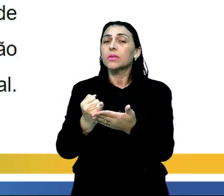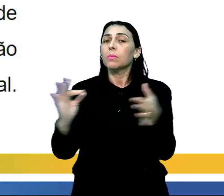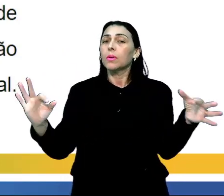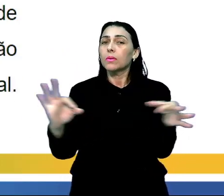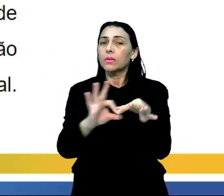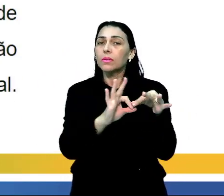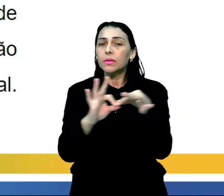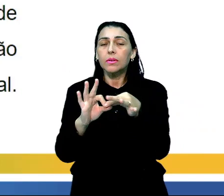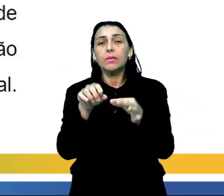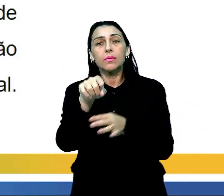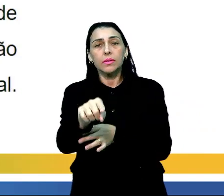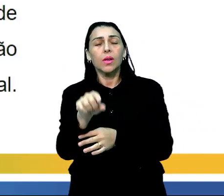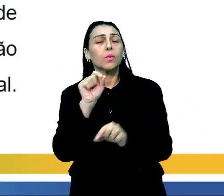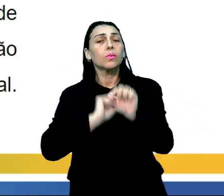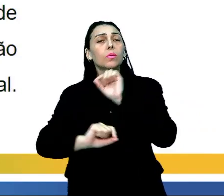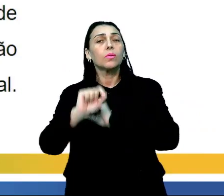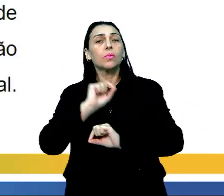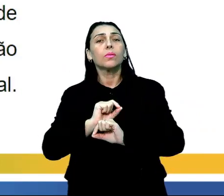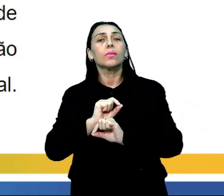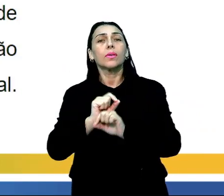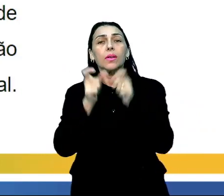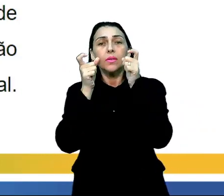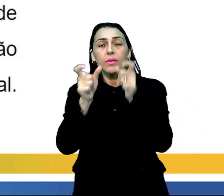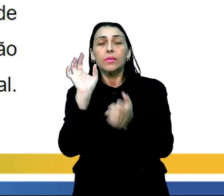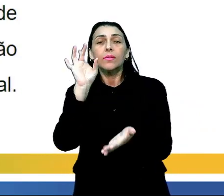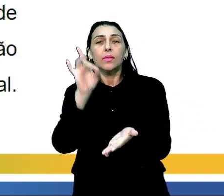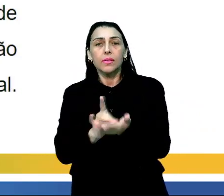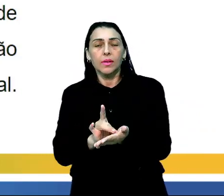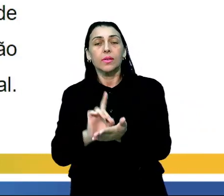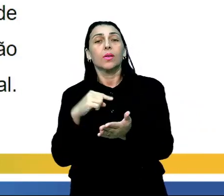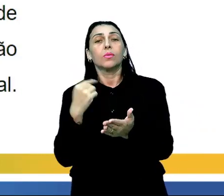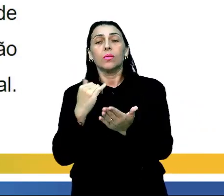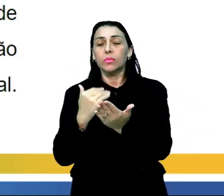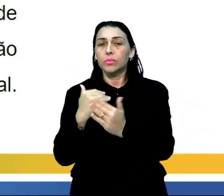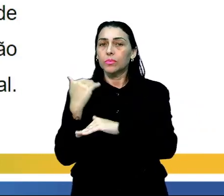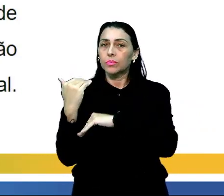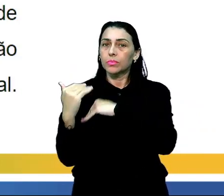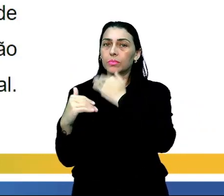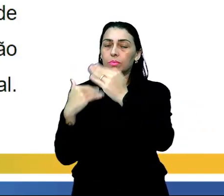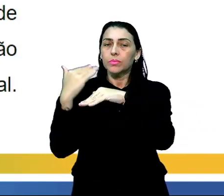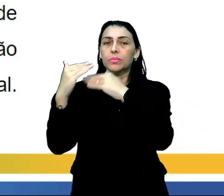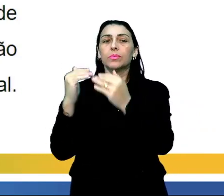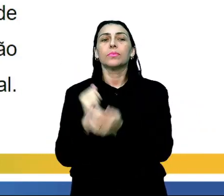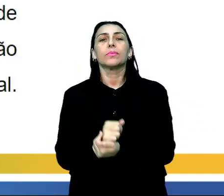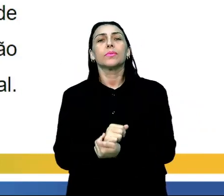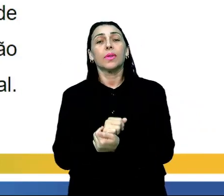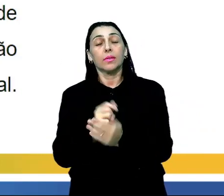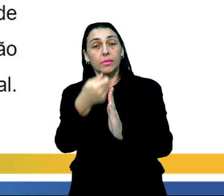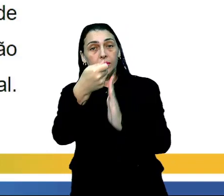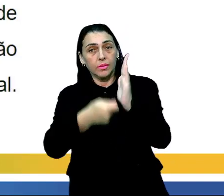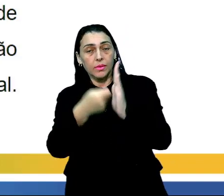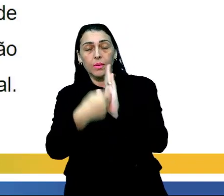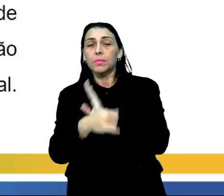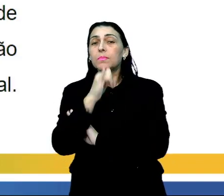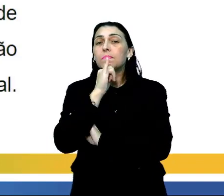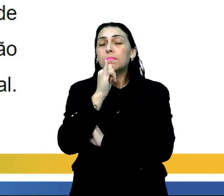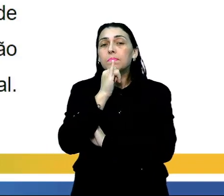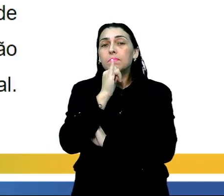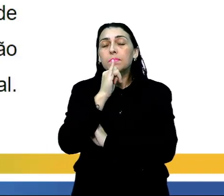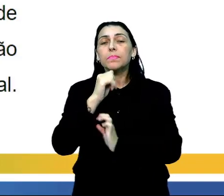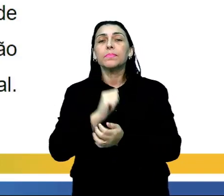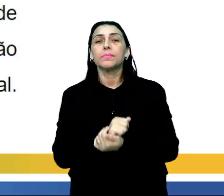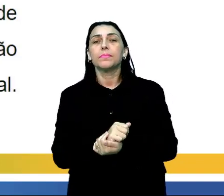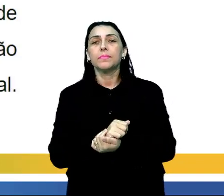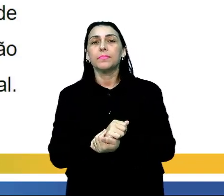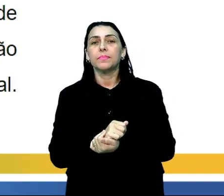contextualizar vocês. E aí o que nós iremos nos ater de fato é o nosso desenvolvimento. Como essa redação, por exemplo,